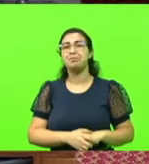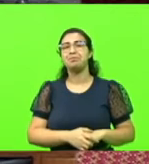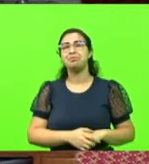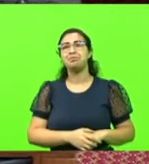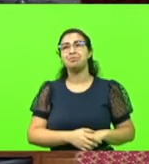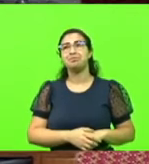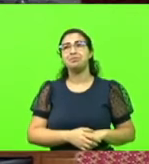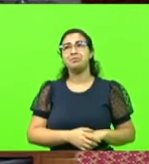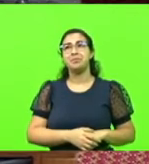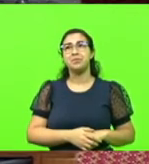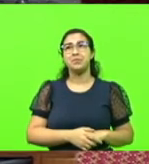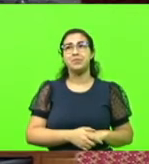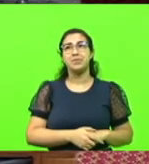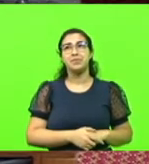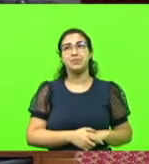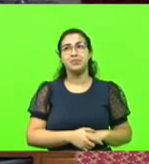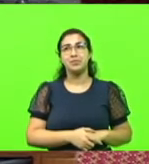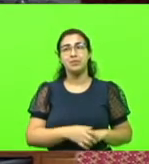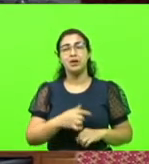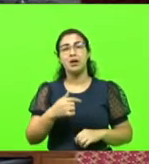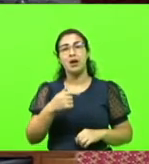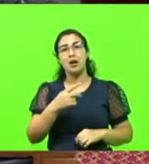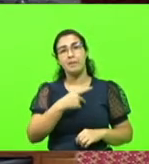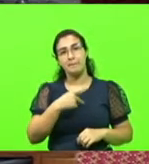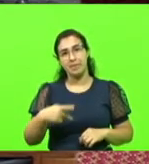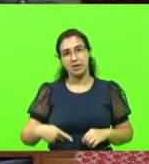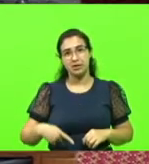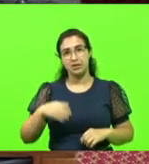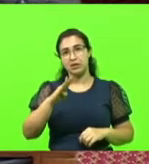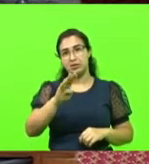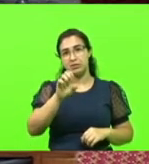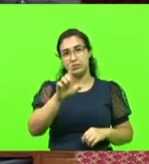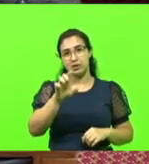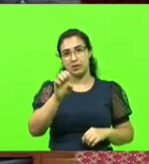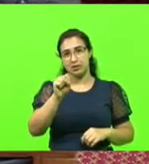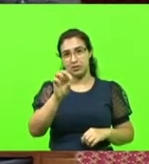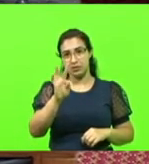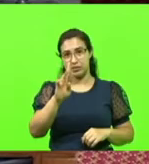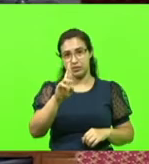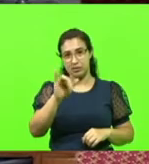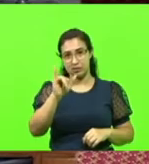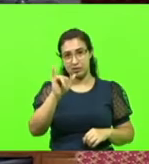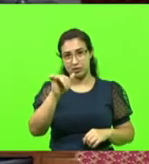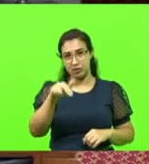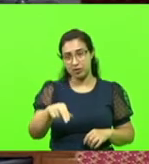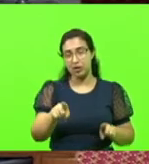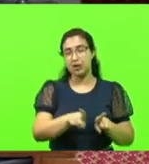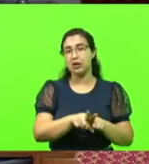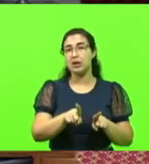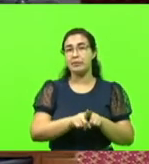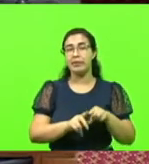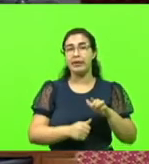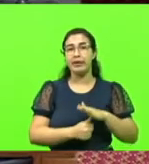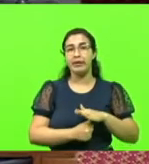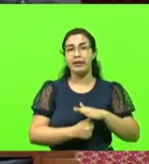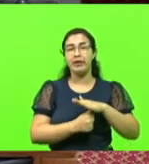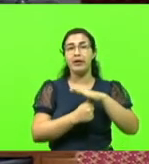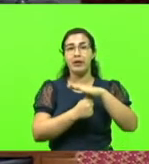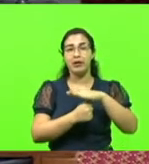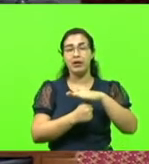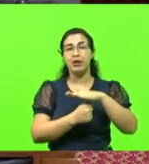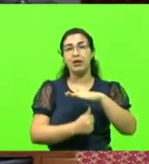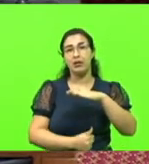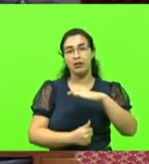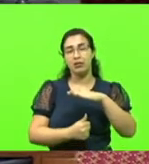congratular com o presidente Balestrin, com o reitor, doutor Anderson, enfim, com todos